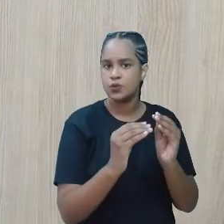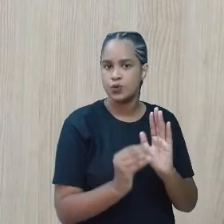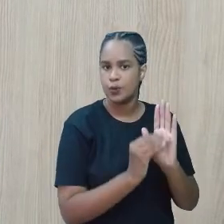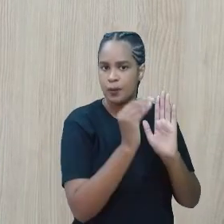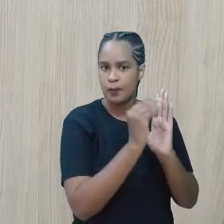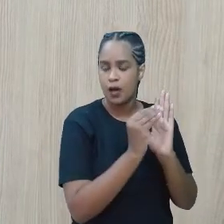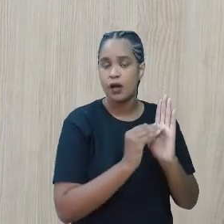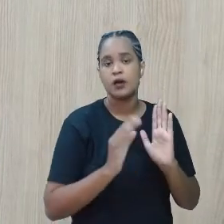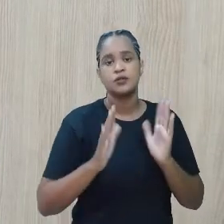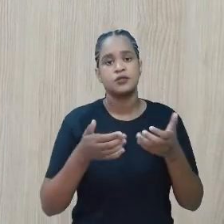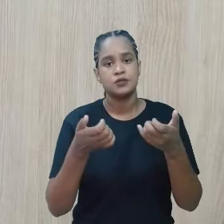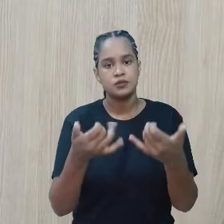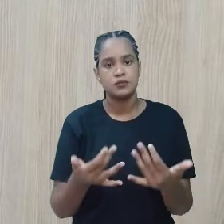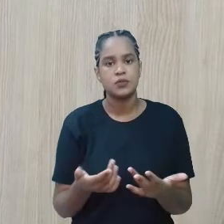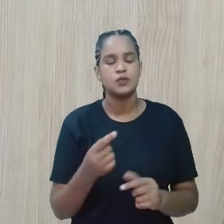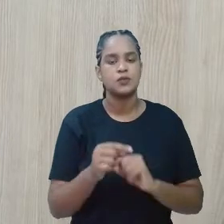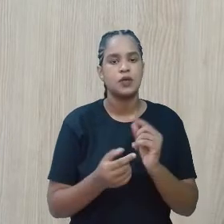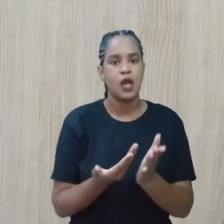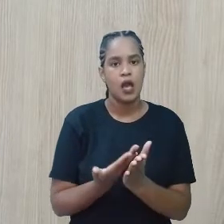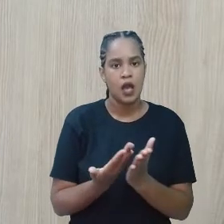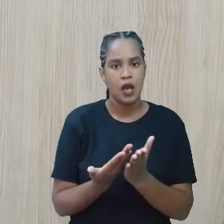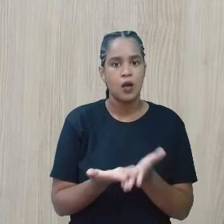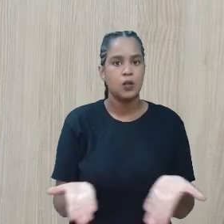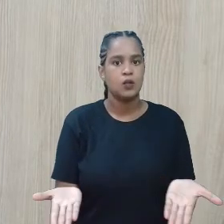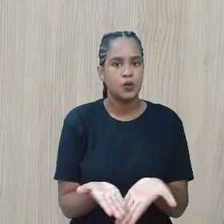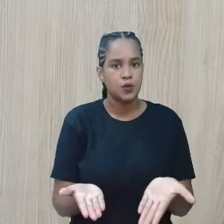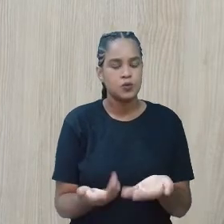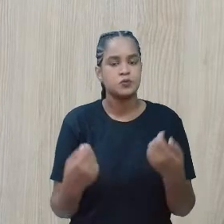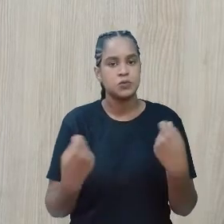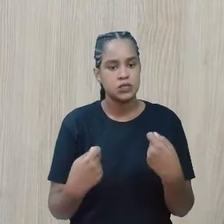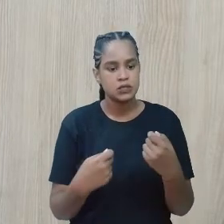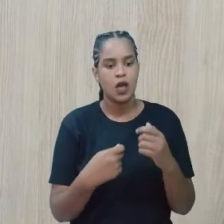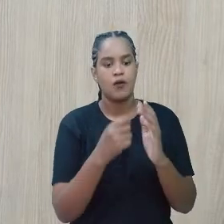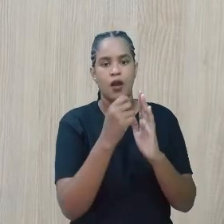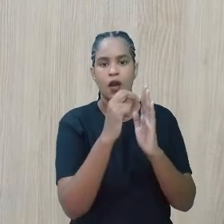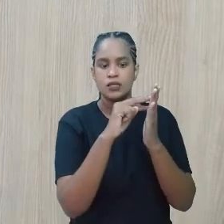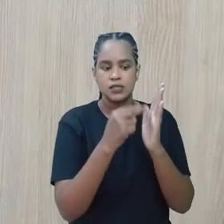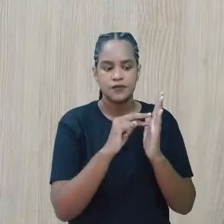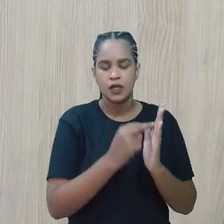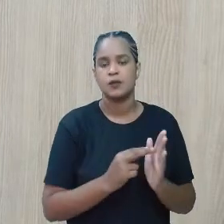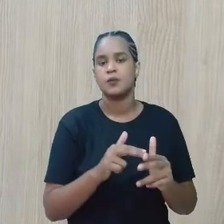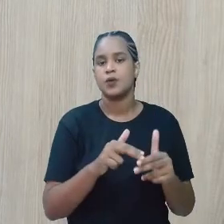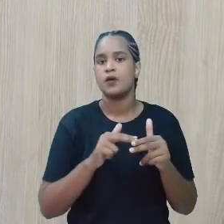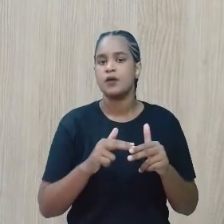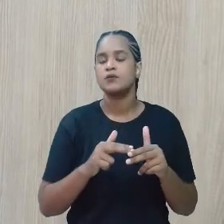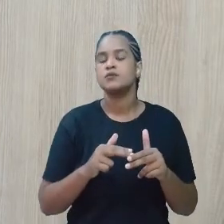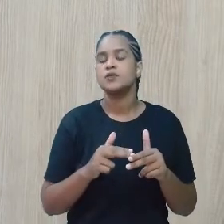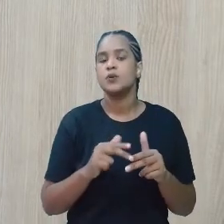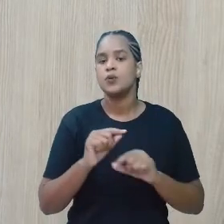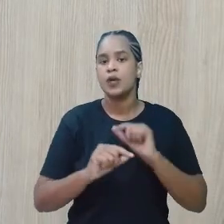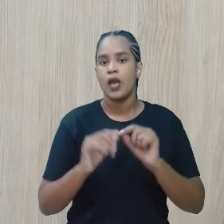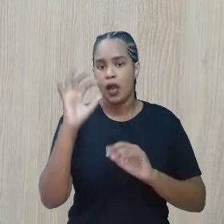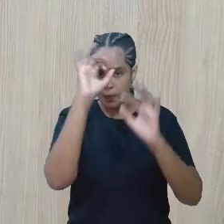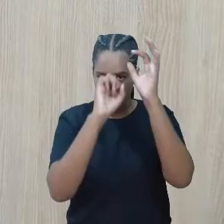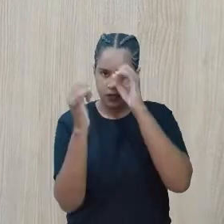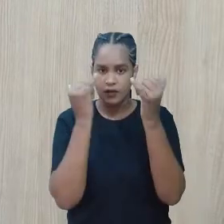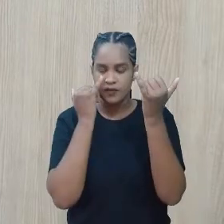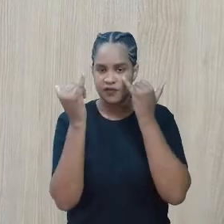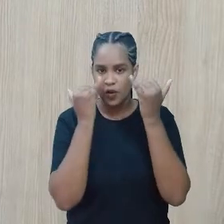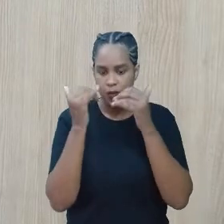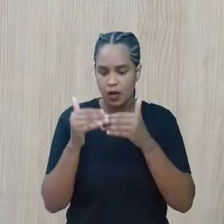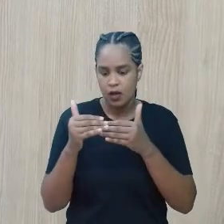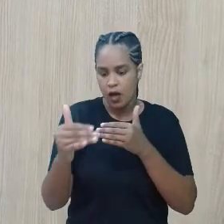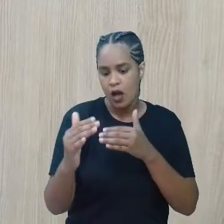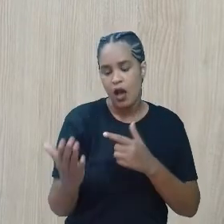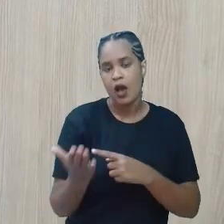da aula que a aula ia ter essa pegada mais técnica, porque a gente vai começar a ganhar informações que ajudam a gente mais na